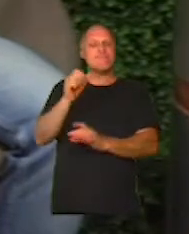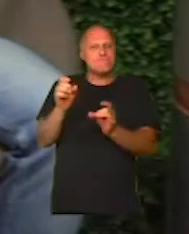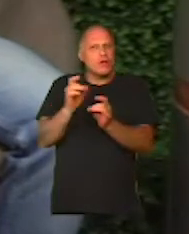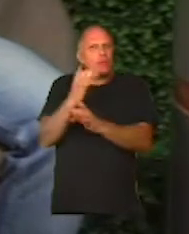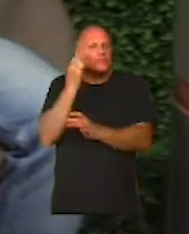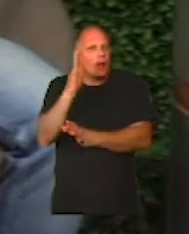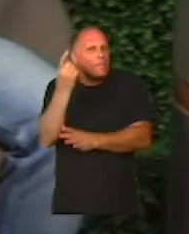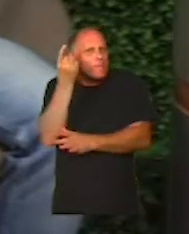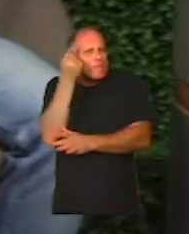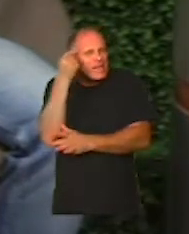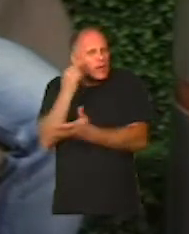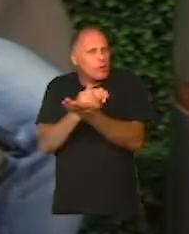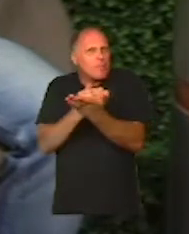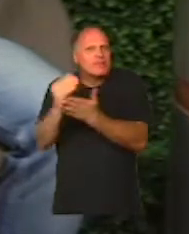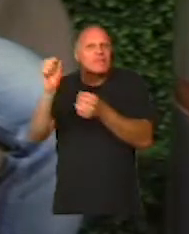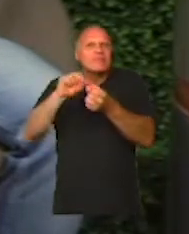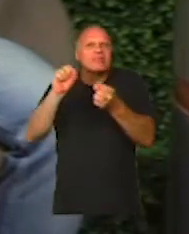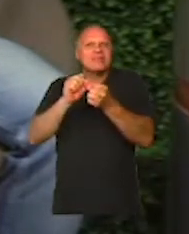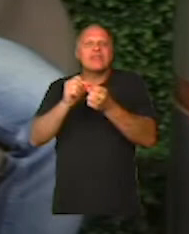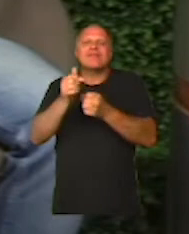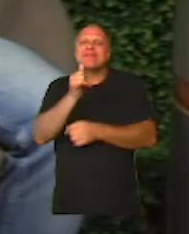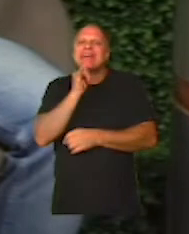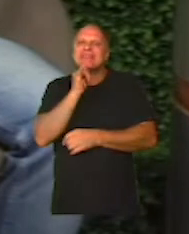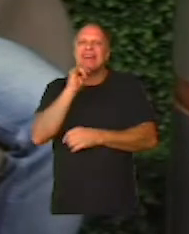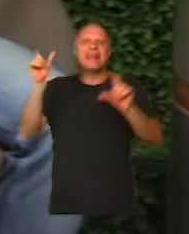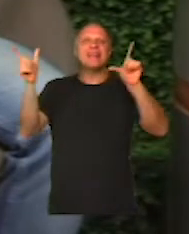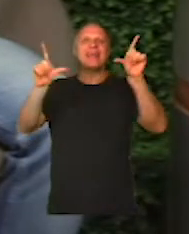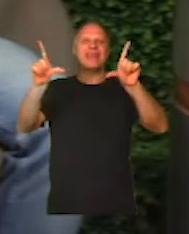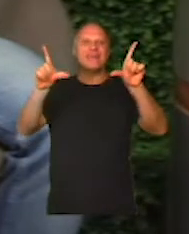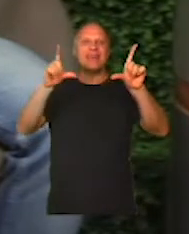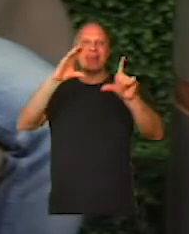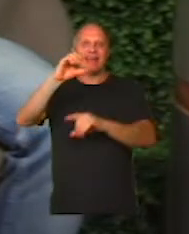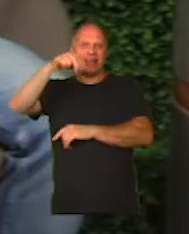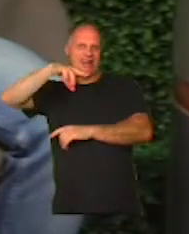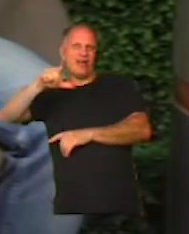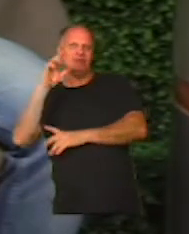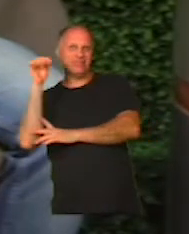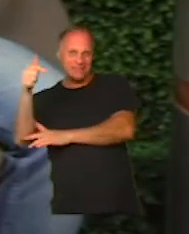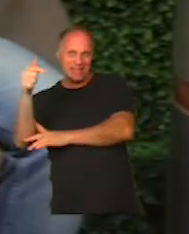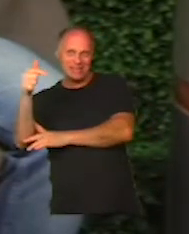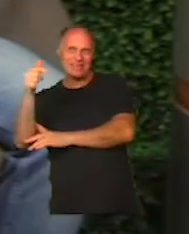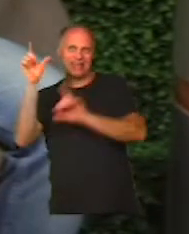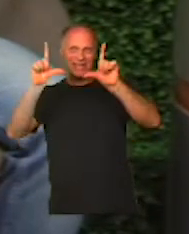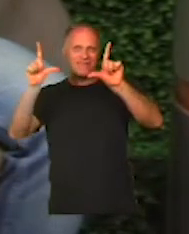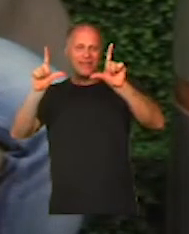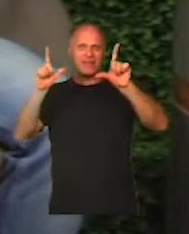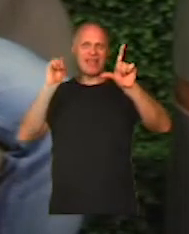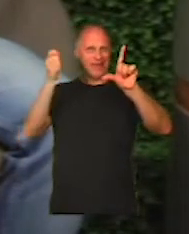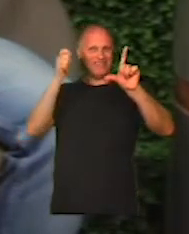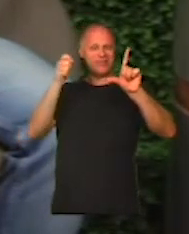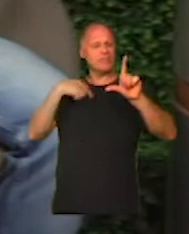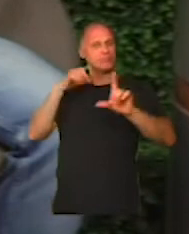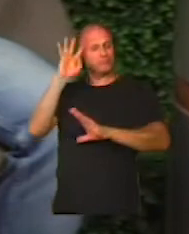pronto para fazer um teste na TV Canal 7 de Buenos Aires e decidi vir para o